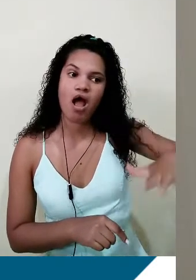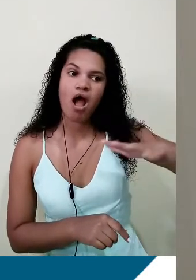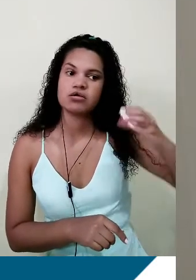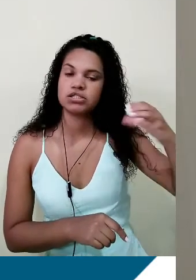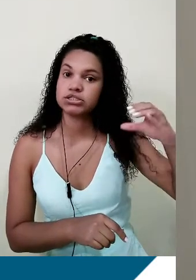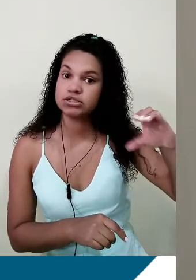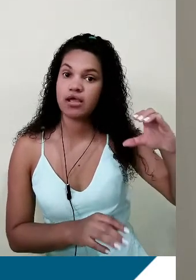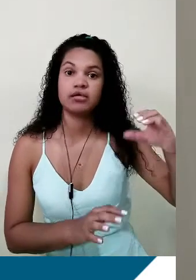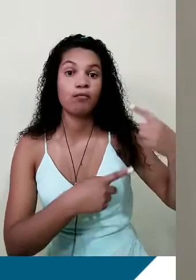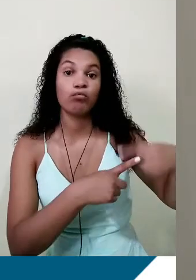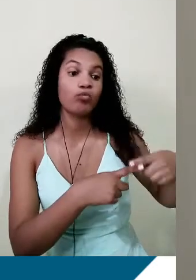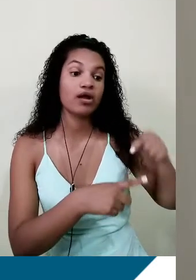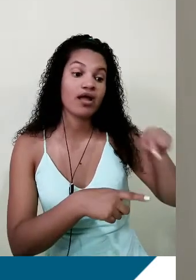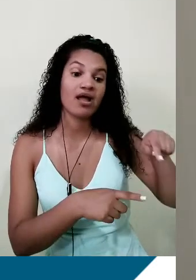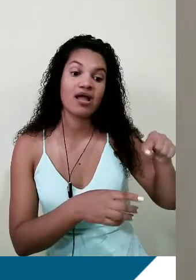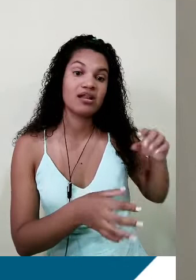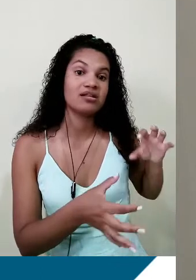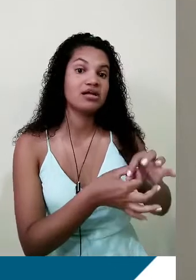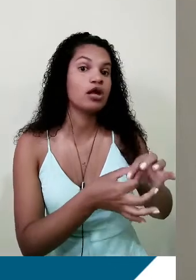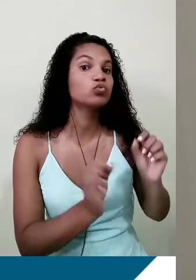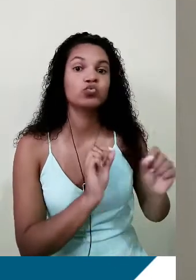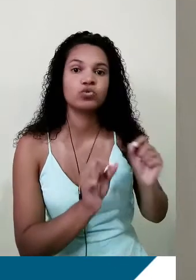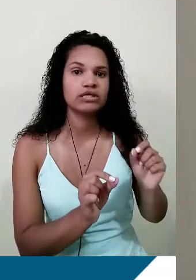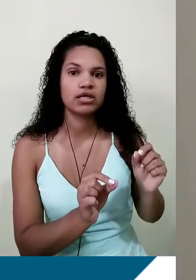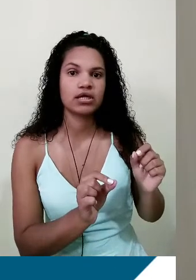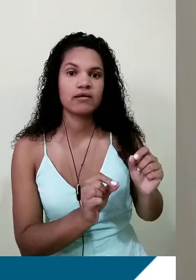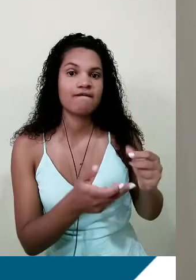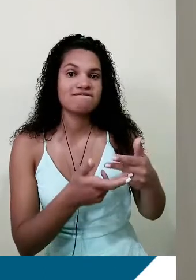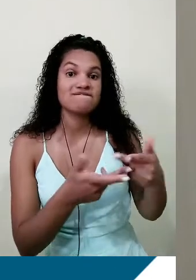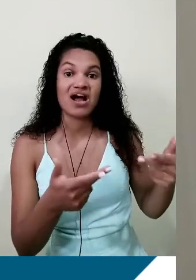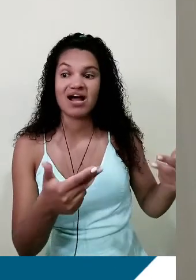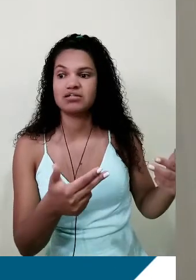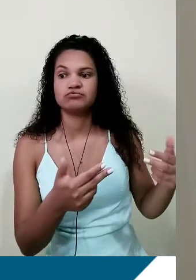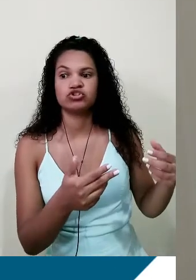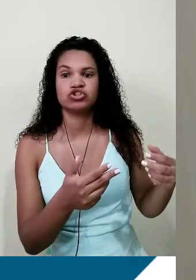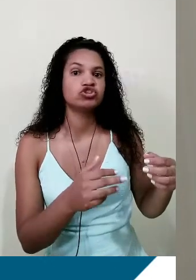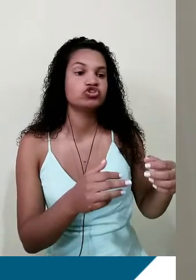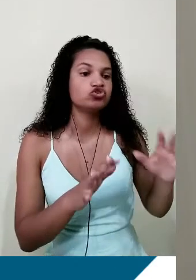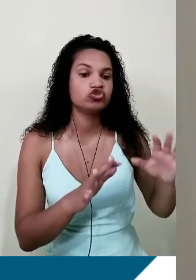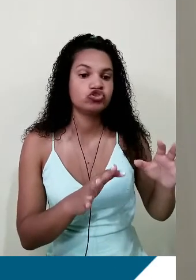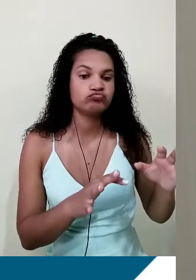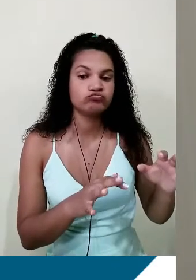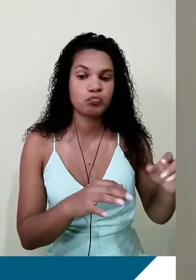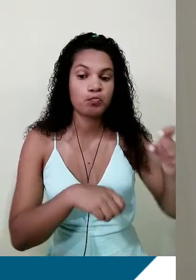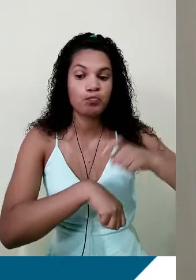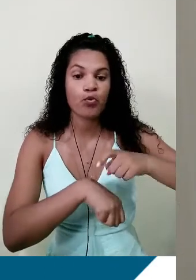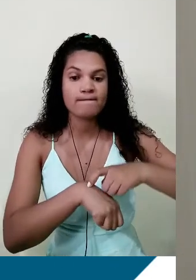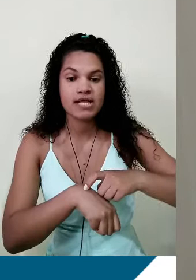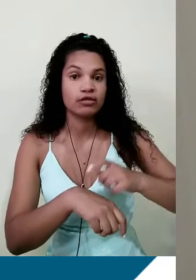porque ela lida com as variáveis de estado de gases que têm um